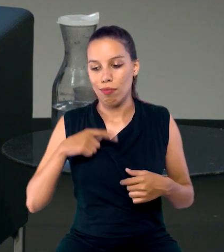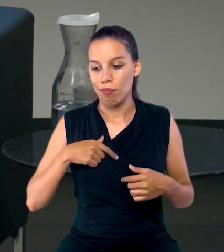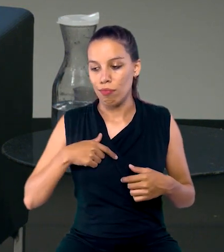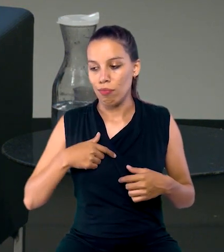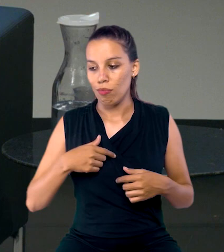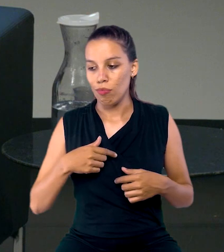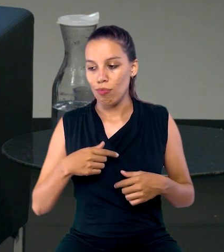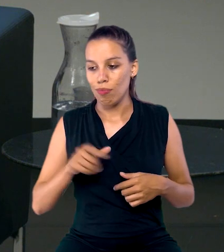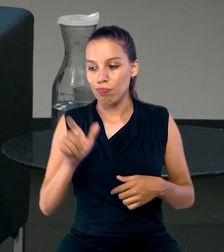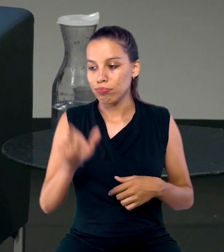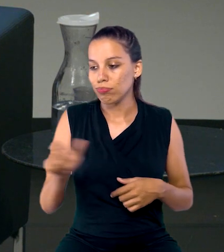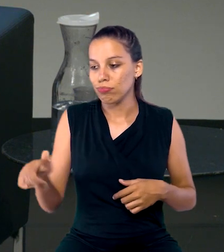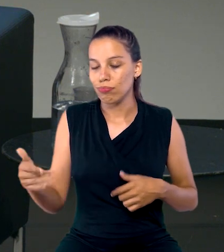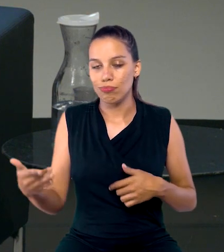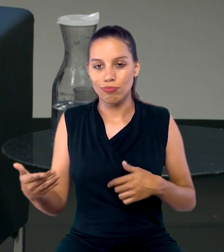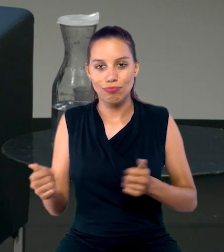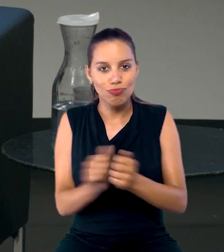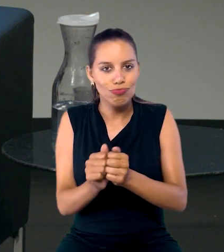outros corpos.